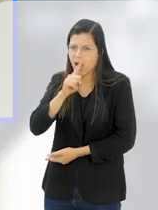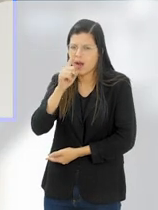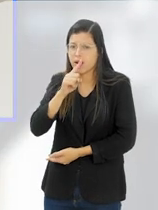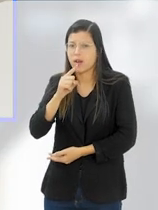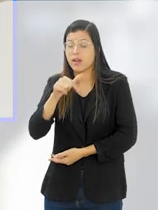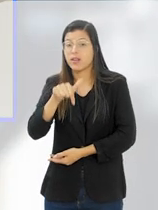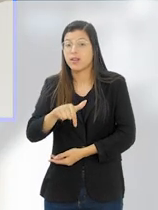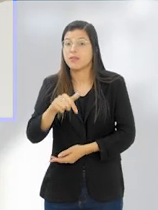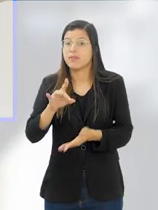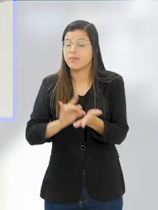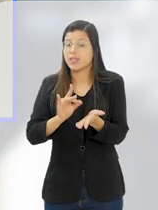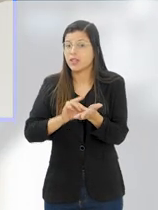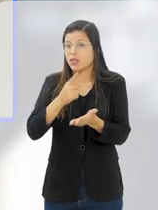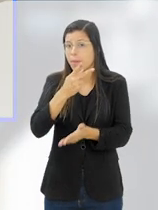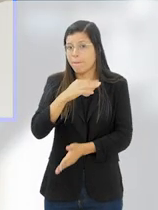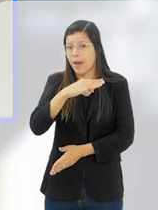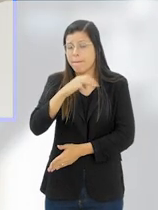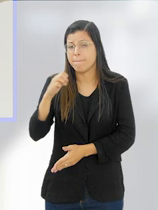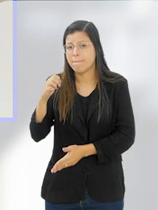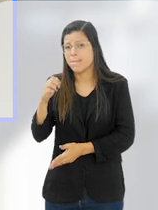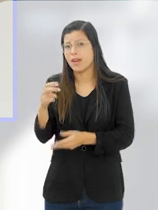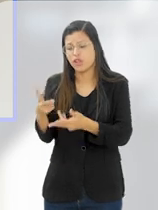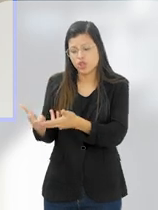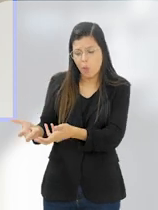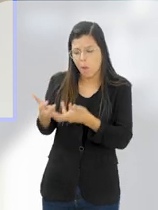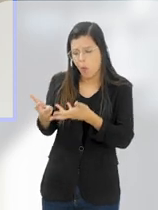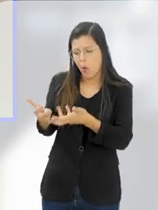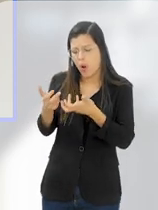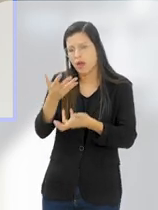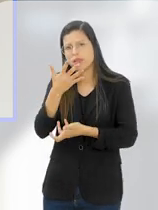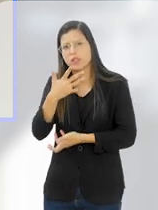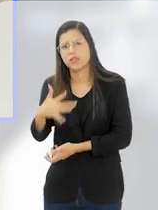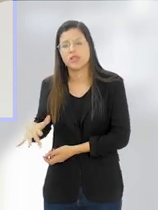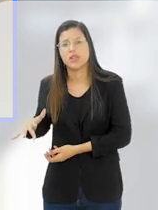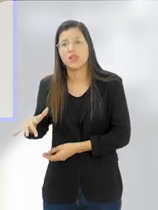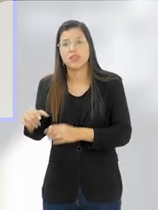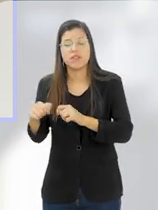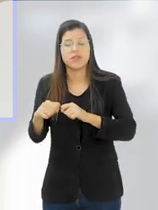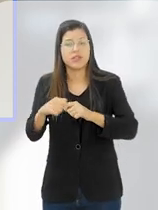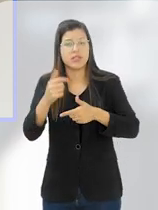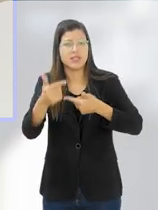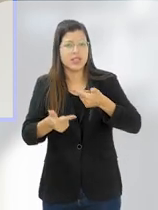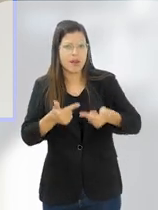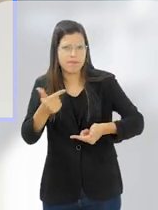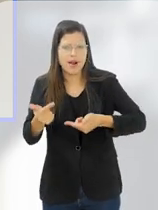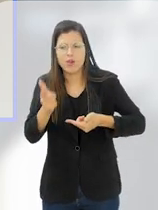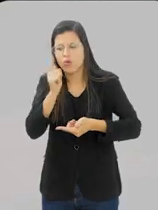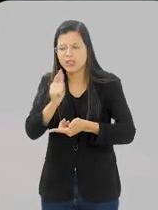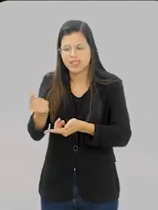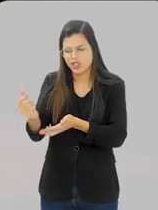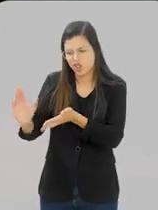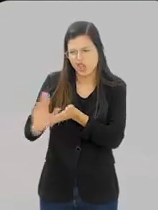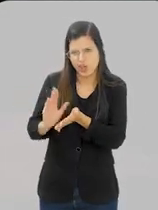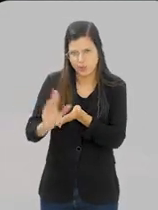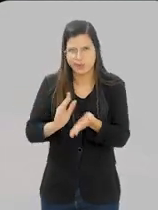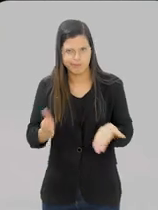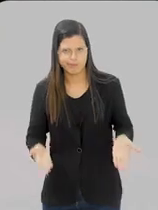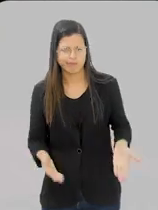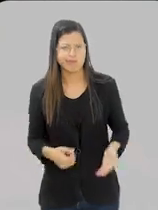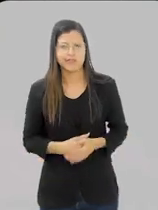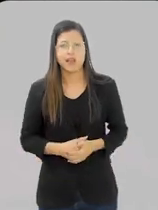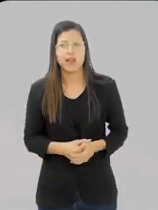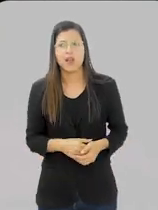são pais que, na verdade, estão explorando as crianças para fazer trabalhos infantis e ganhar dinheiro. É claro